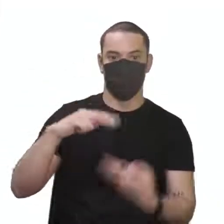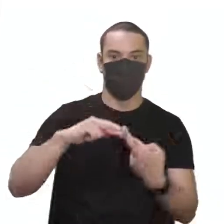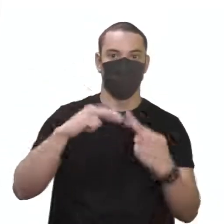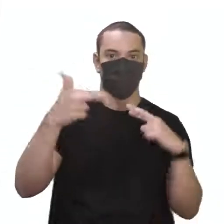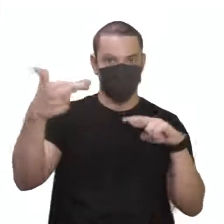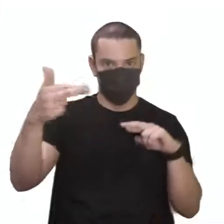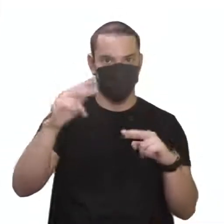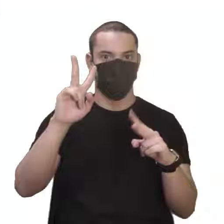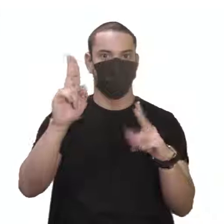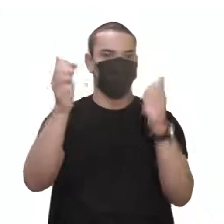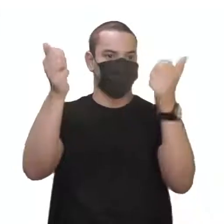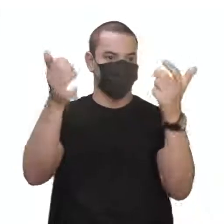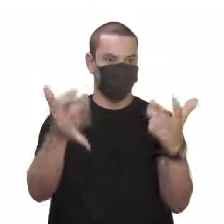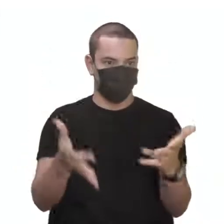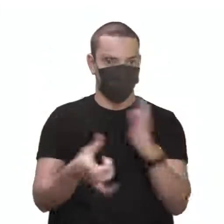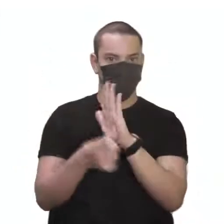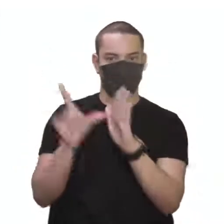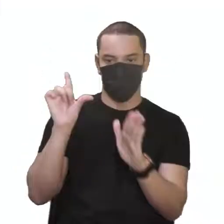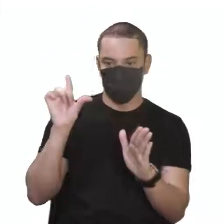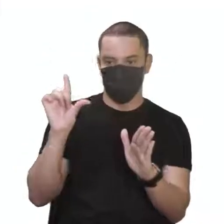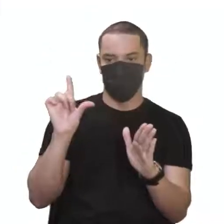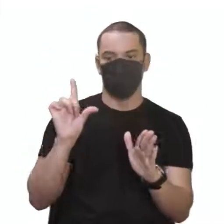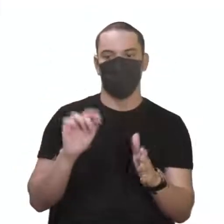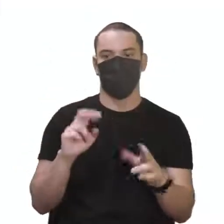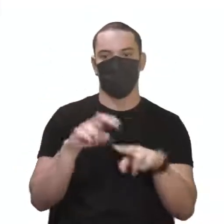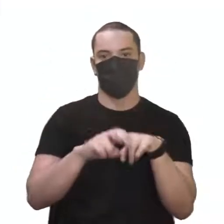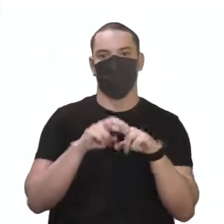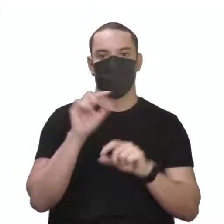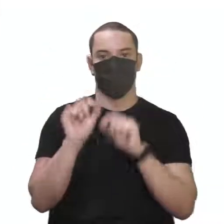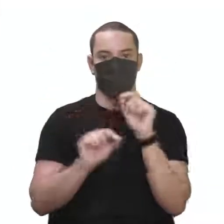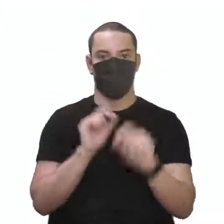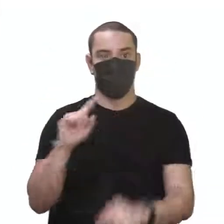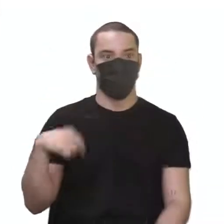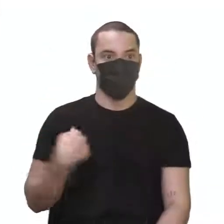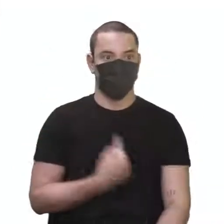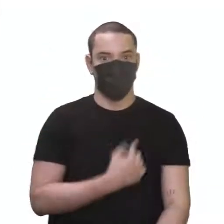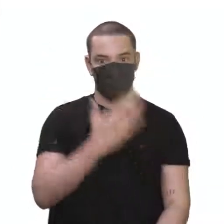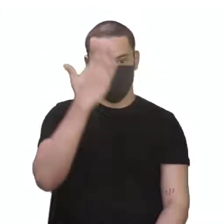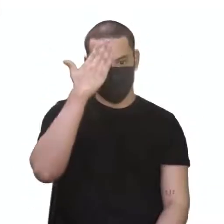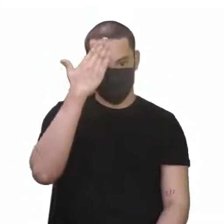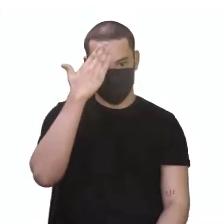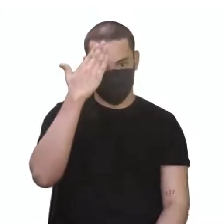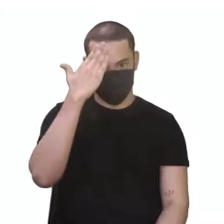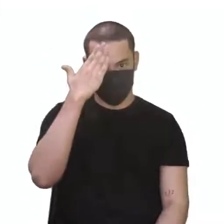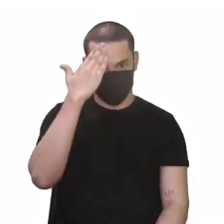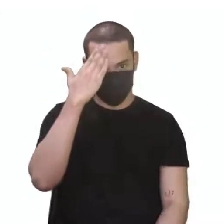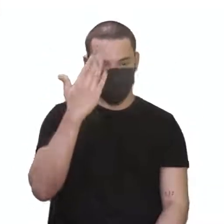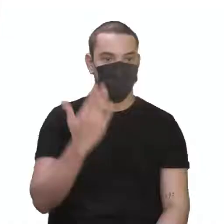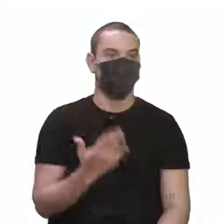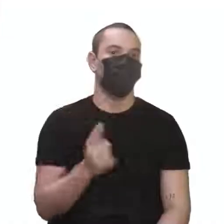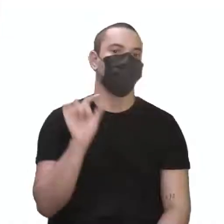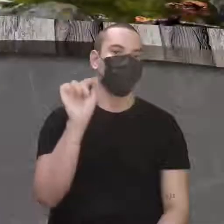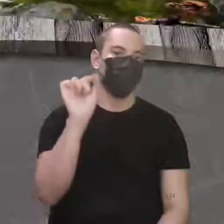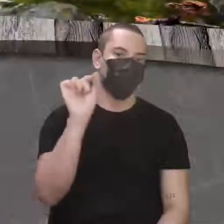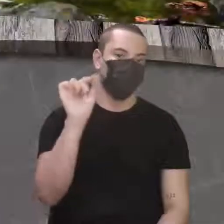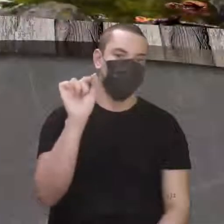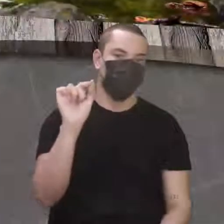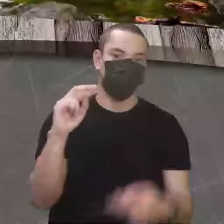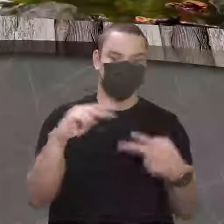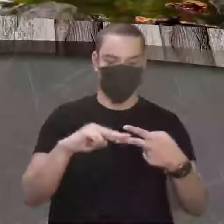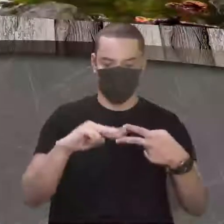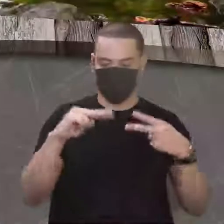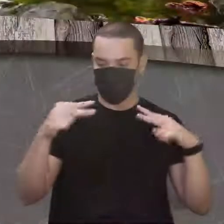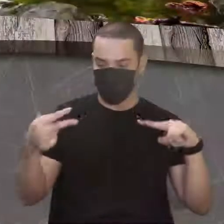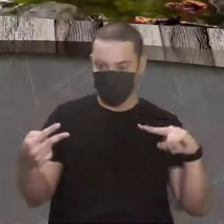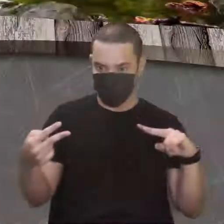RNA, como a gente mencionou aqui anteriormente. Então, a gente sabe que a estrutura, olha aqui para mim, a estrutura do